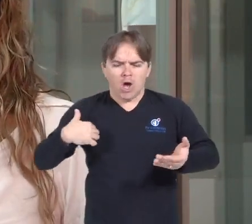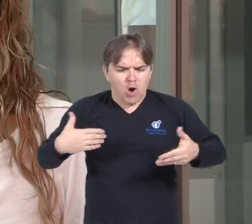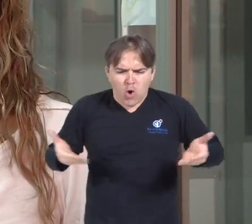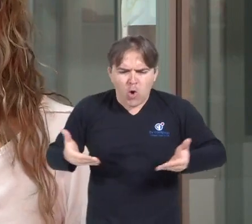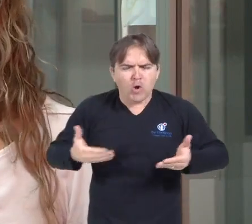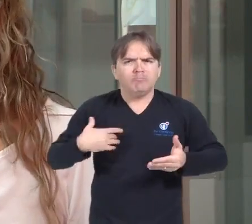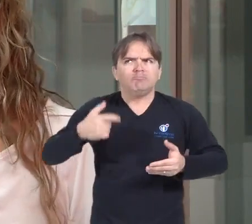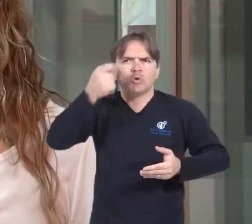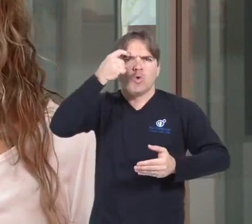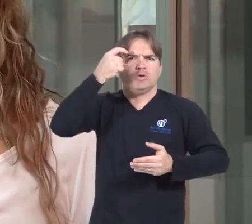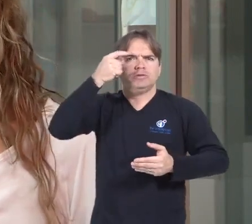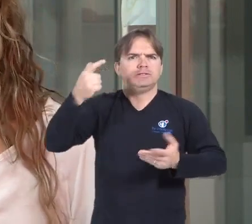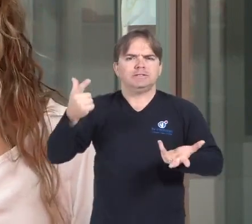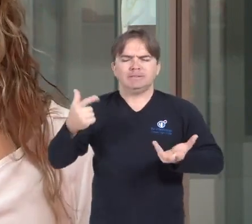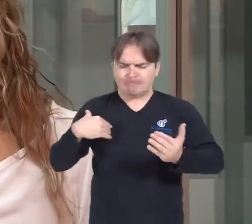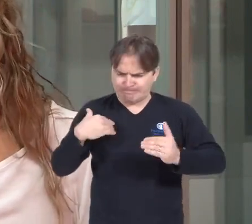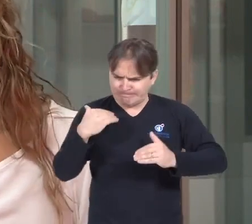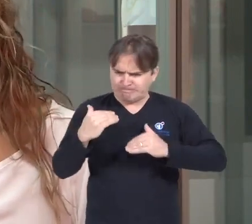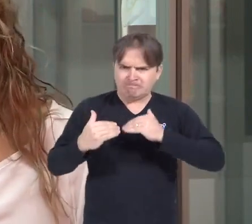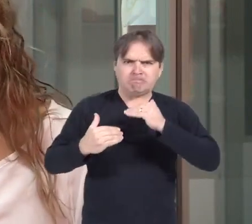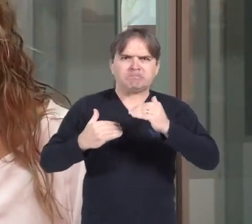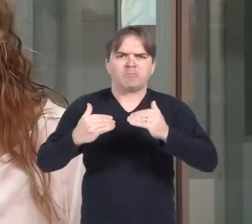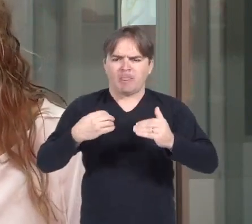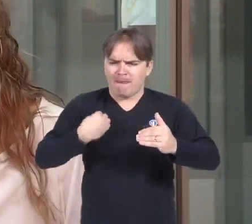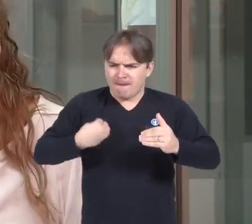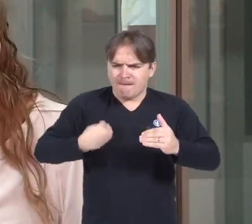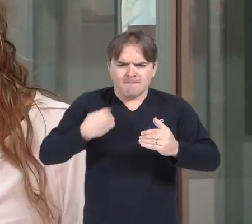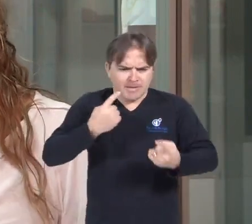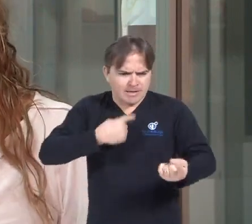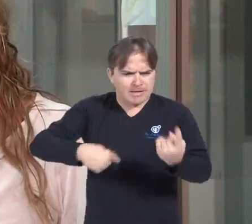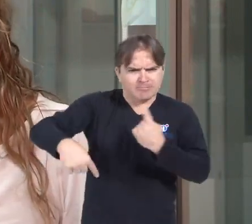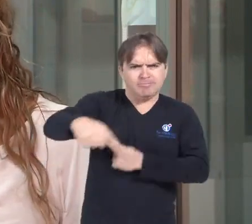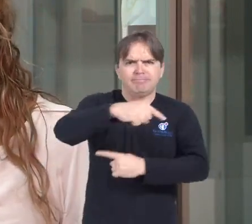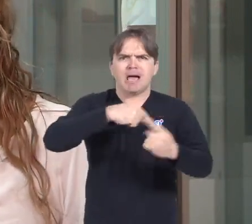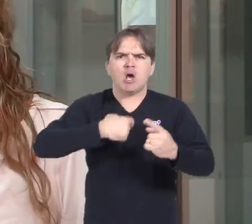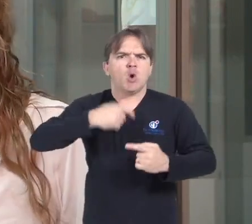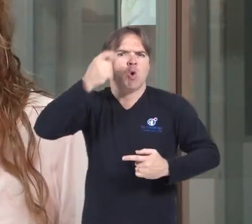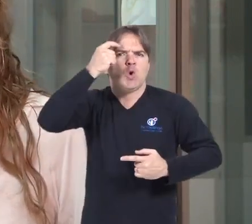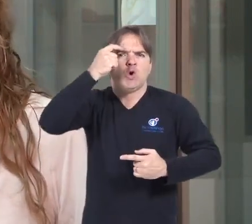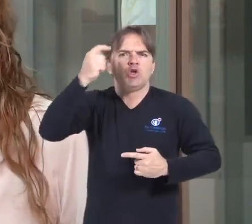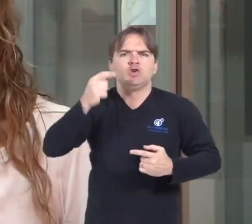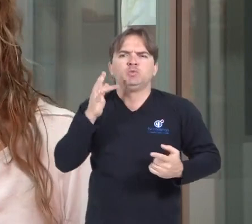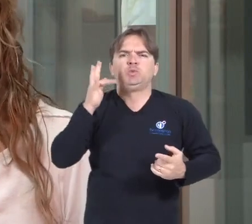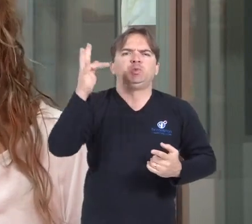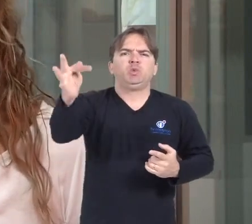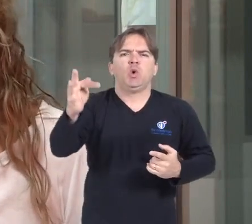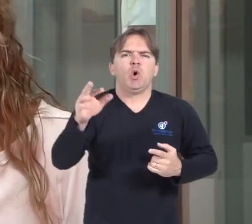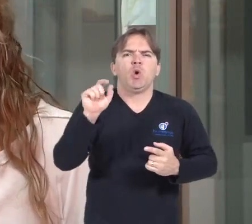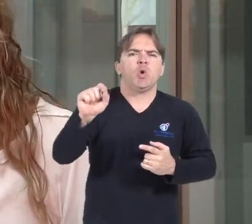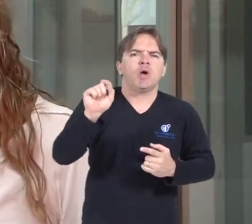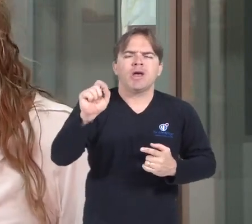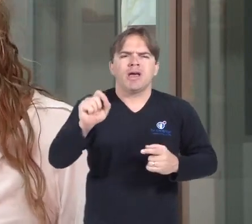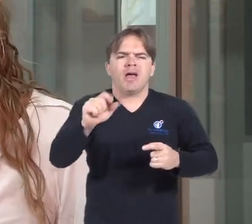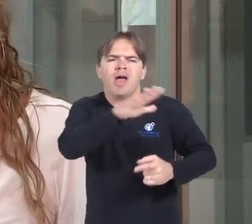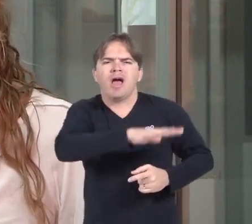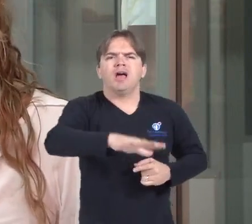uma pessoa mais consciente do meio ambiente que eu vivo, mais consciente do que eu quero trazer para a minha